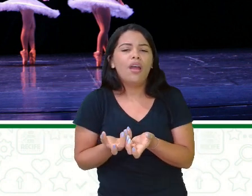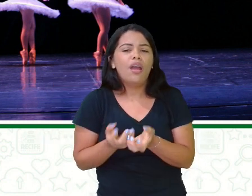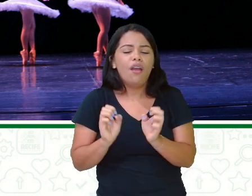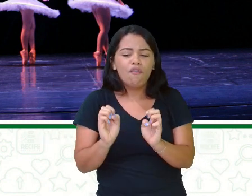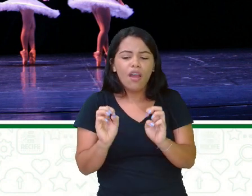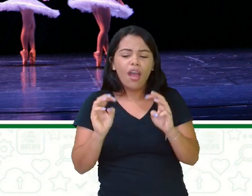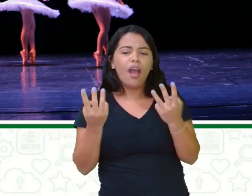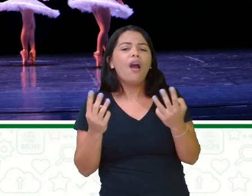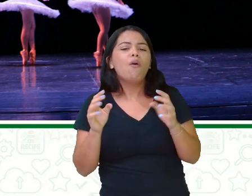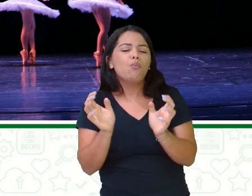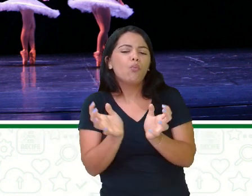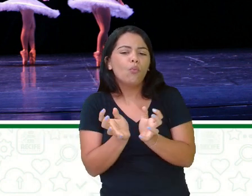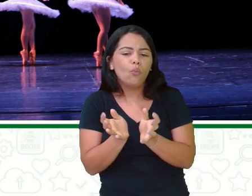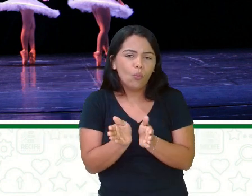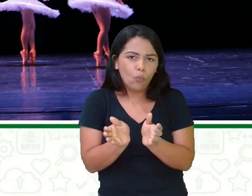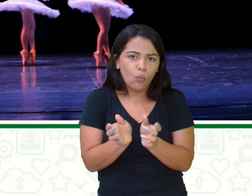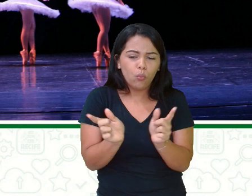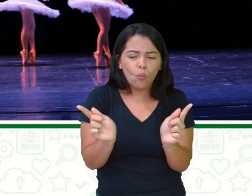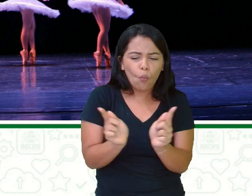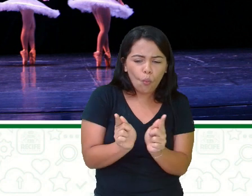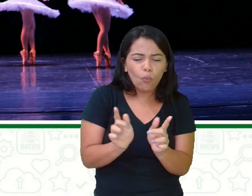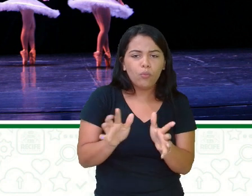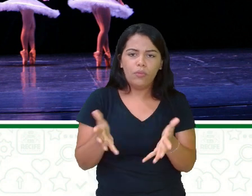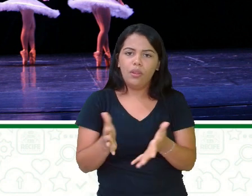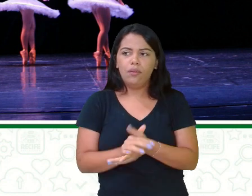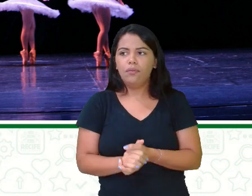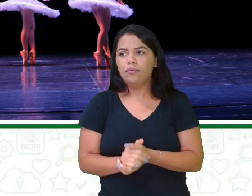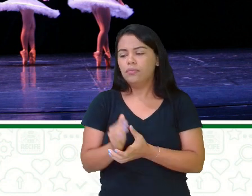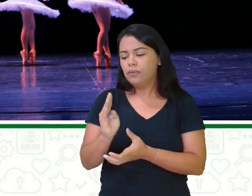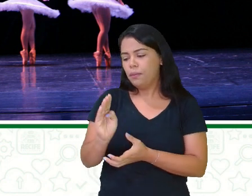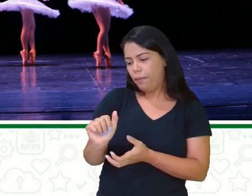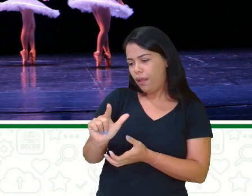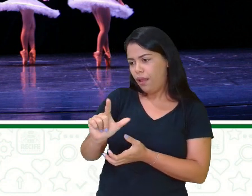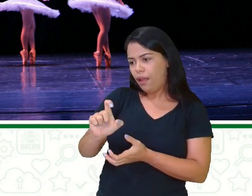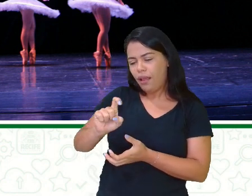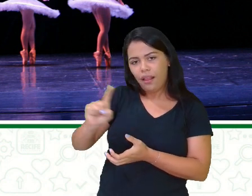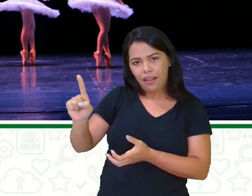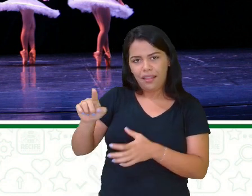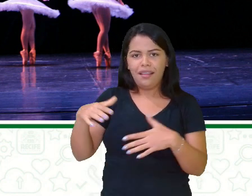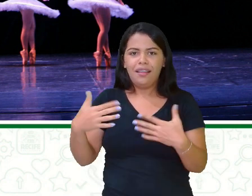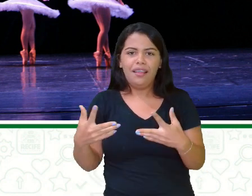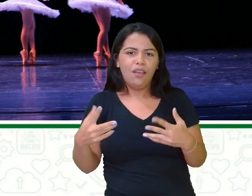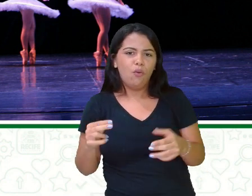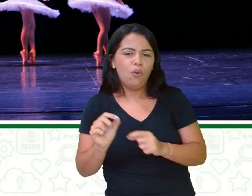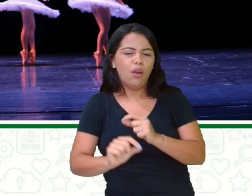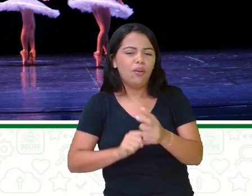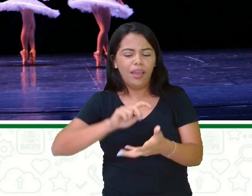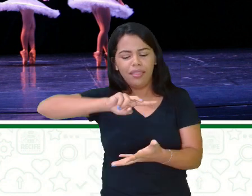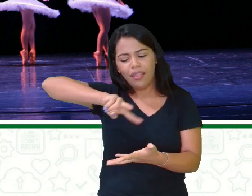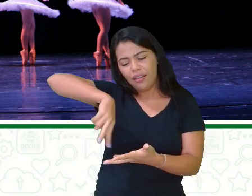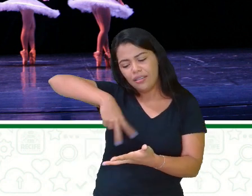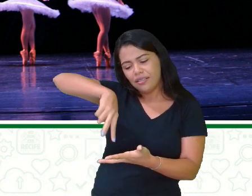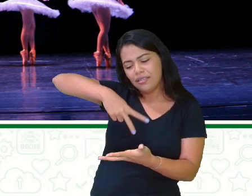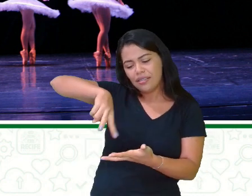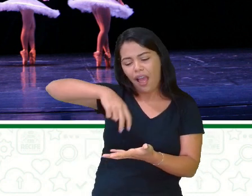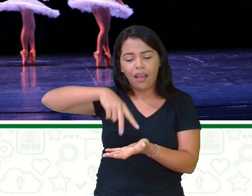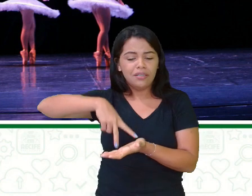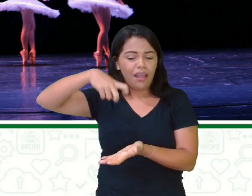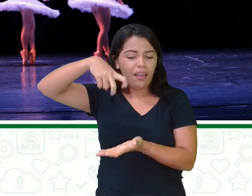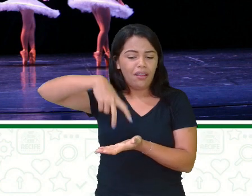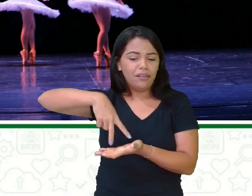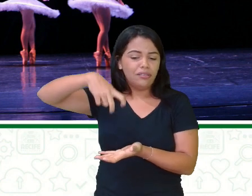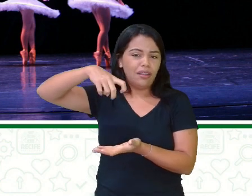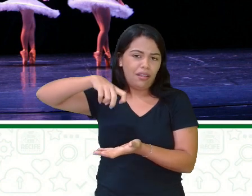palavra francesa ballet, que se escreve de uma outra forma, que é a mesma coisa que dançar,